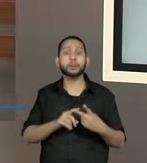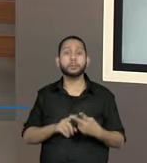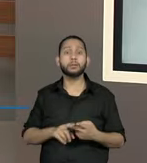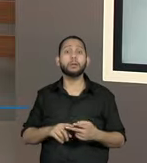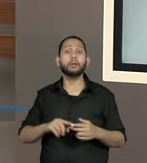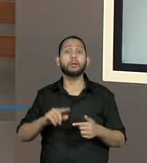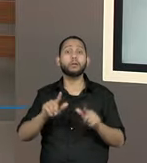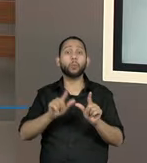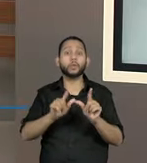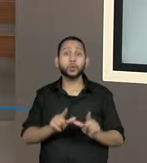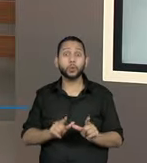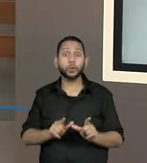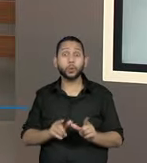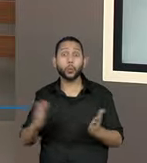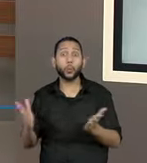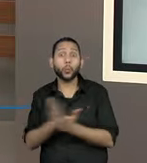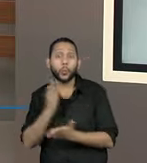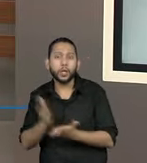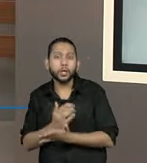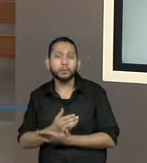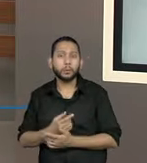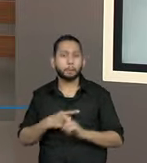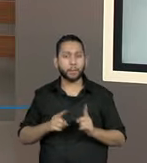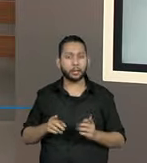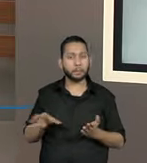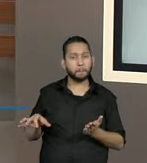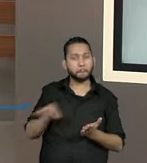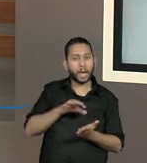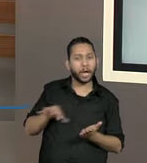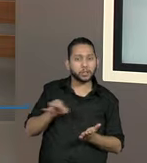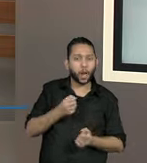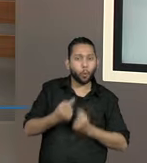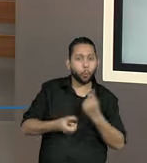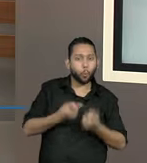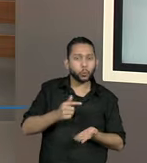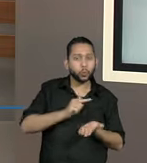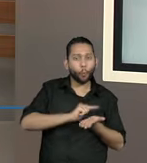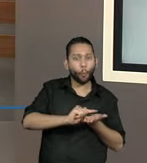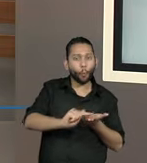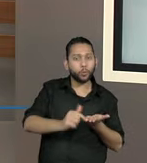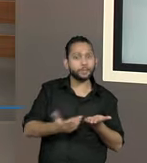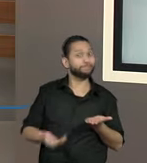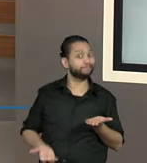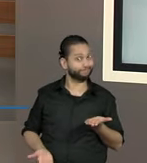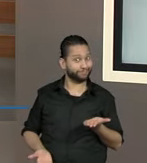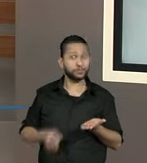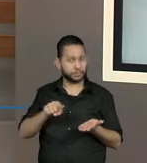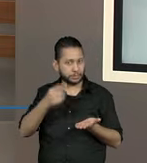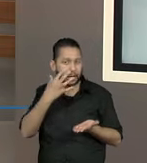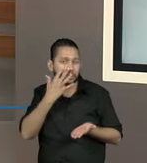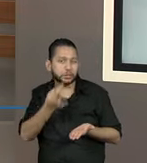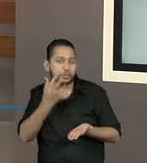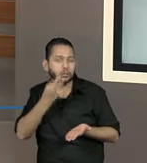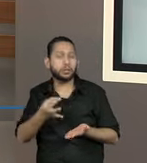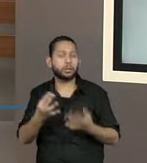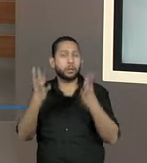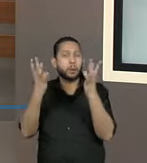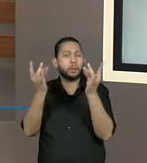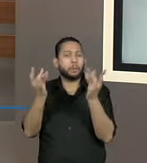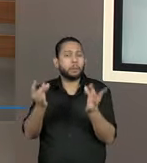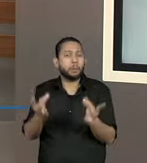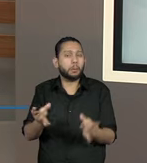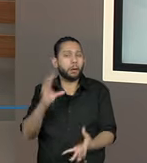quadradinhos do livro, mas não são em todas as páginas que esta história é contada. Então, o aluno que não se atenta ao enunciado